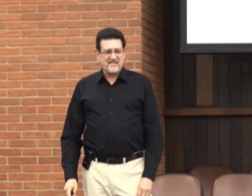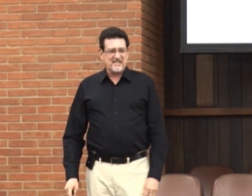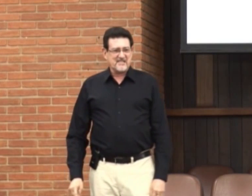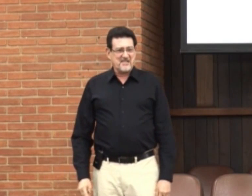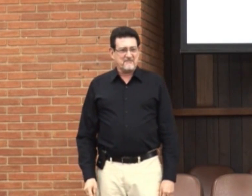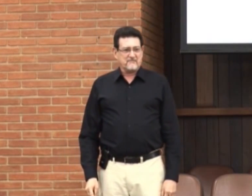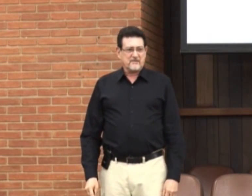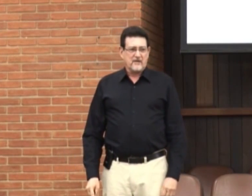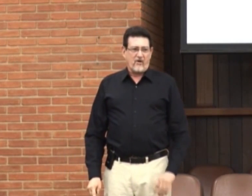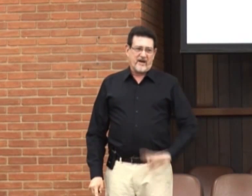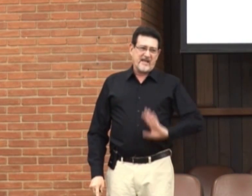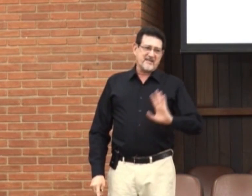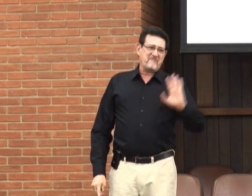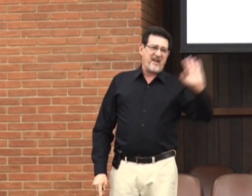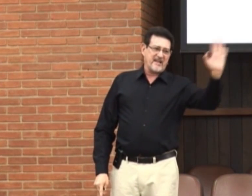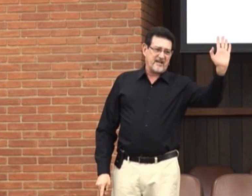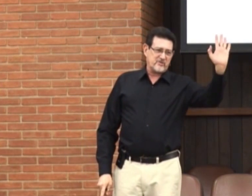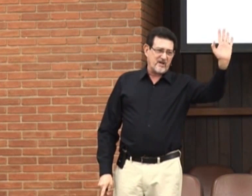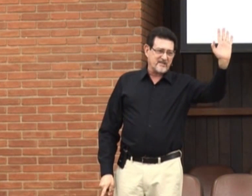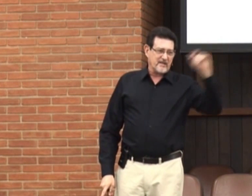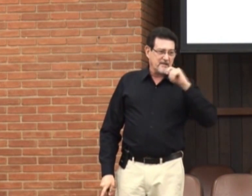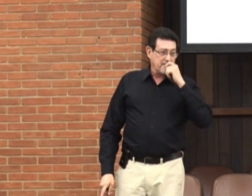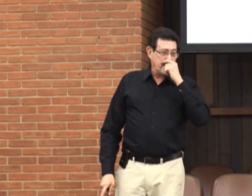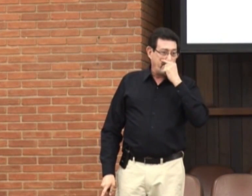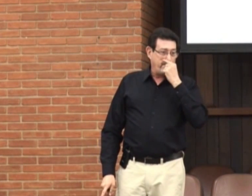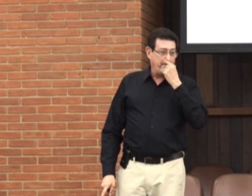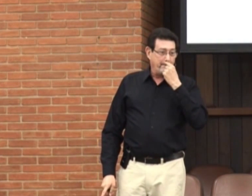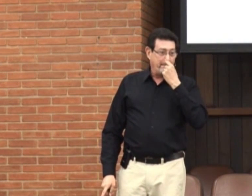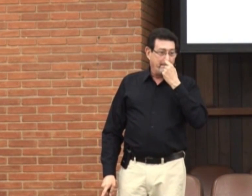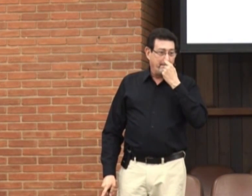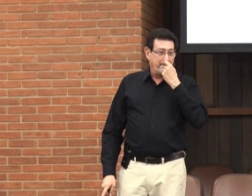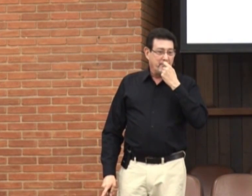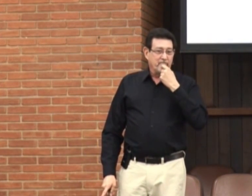Aí ele diz assim, olha, essa é velha, essa eu já sei.